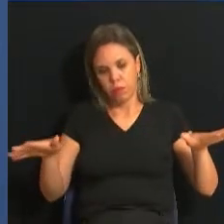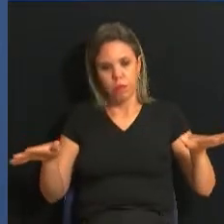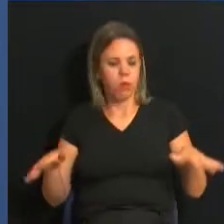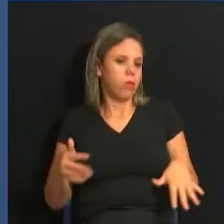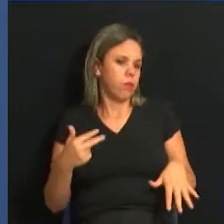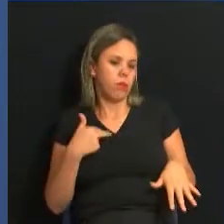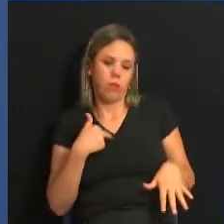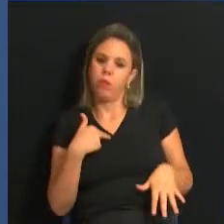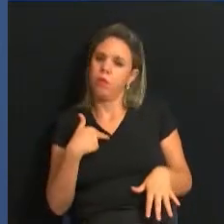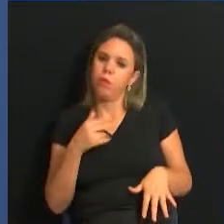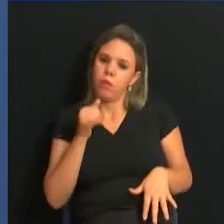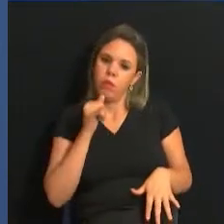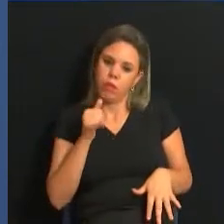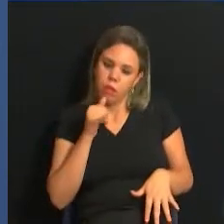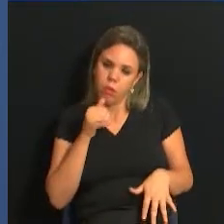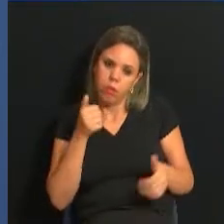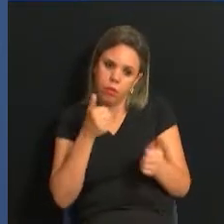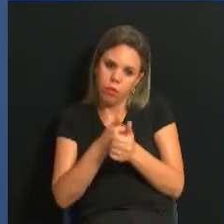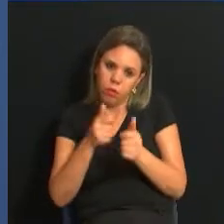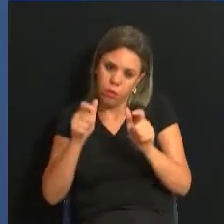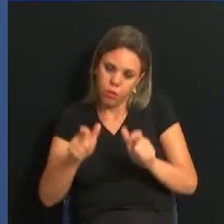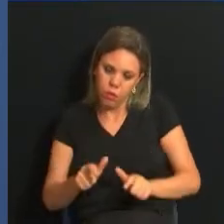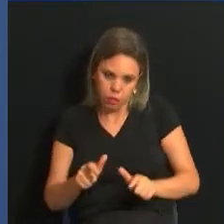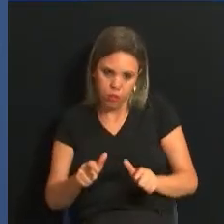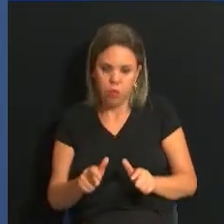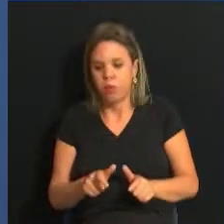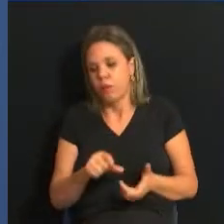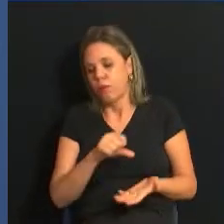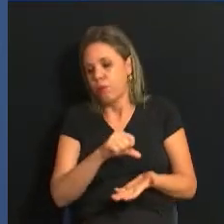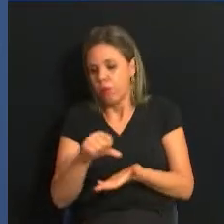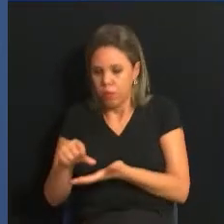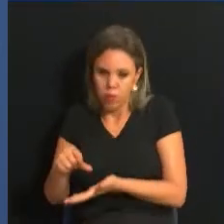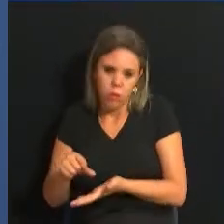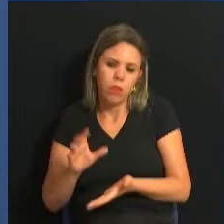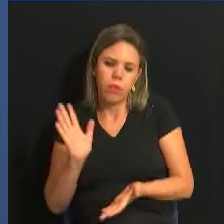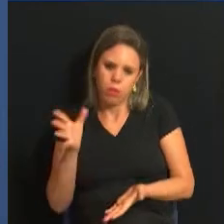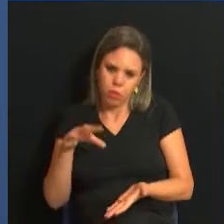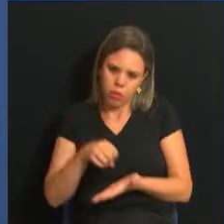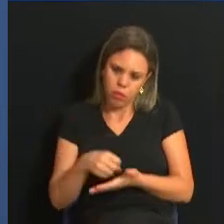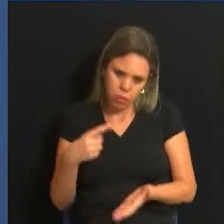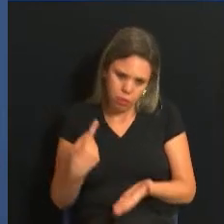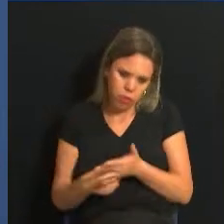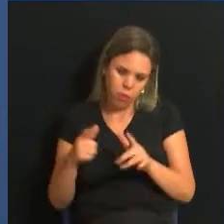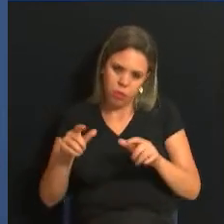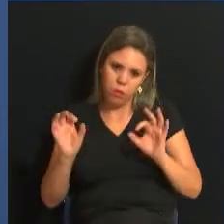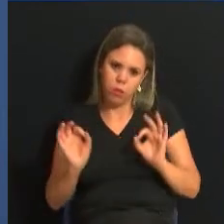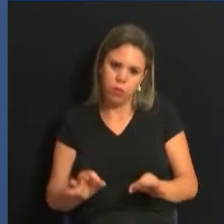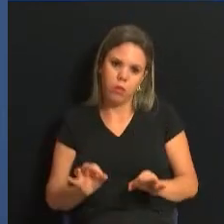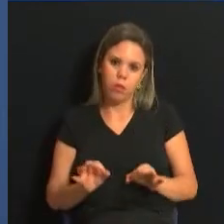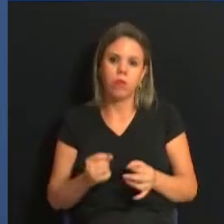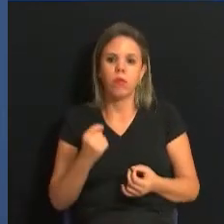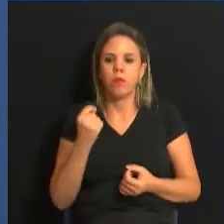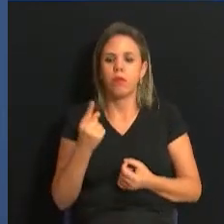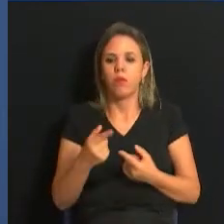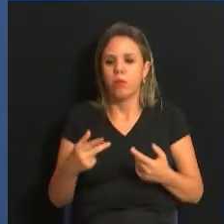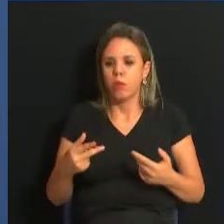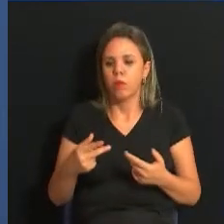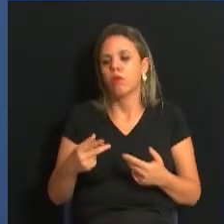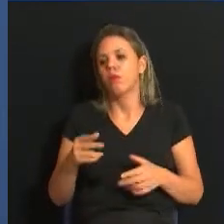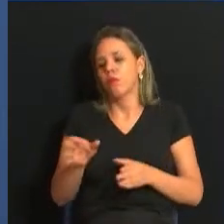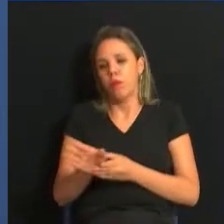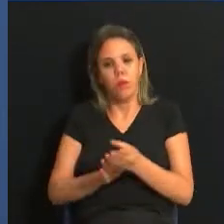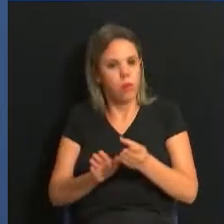e coletiva nas proximidades dos pontos já credenciados vão ter alguma sanção e